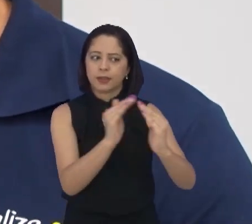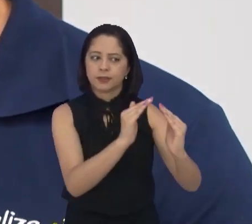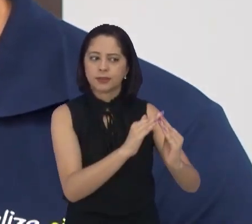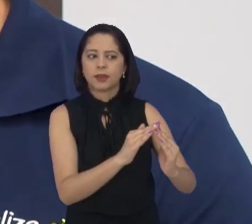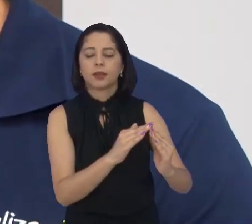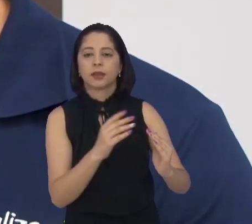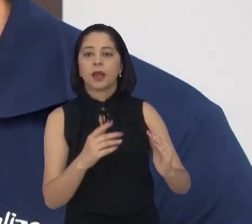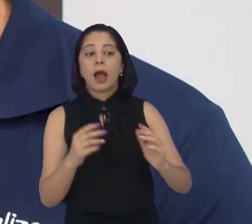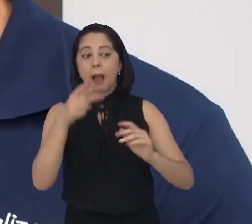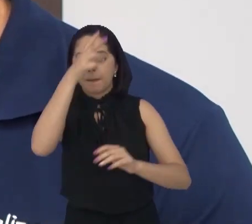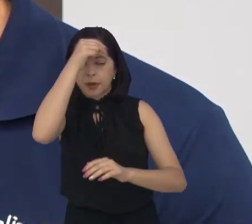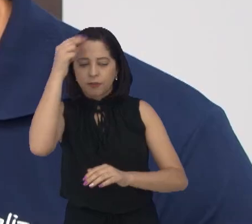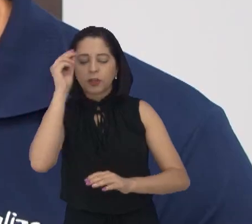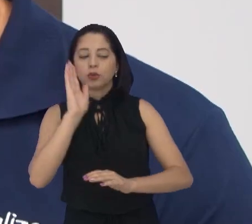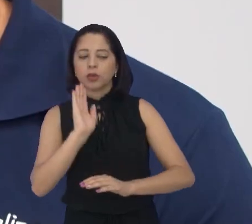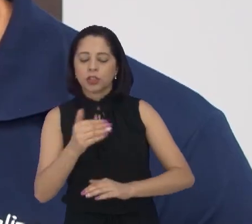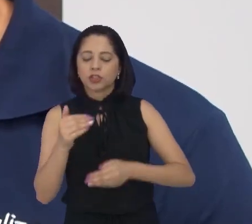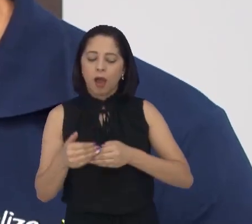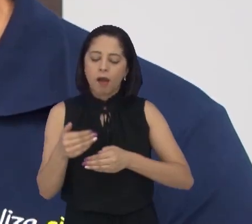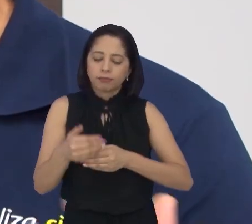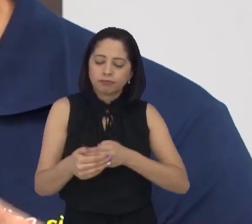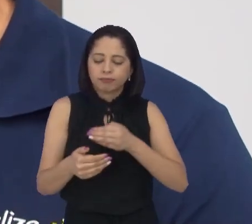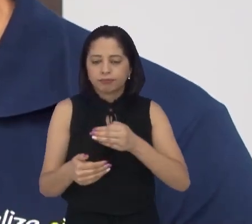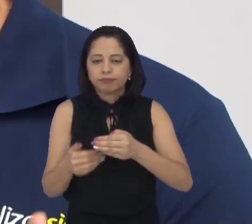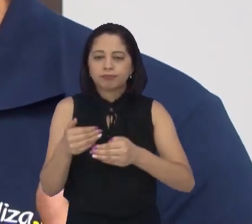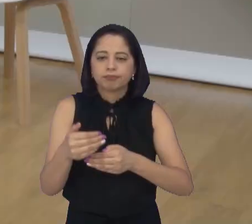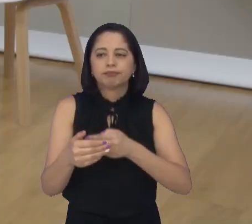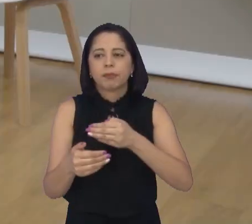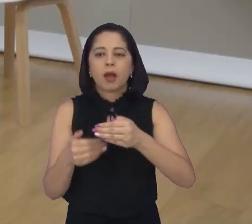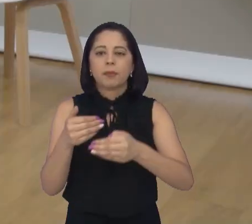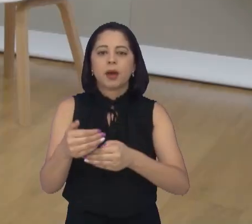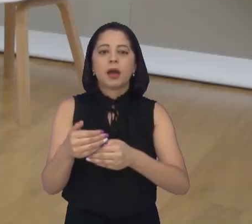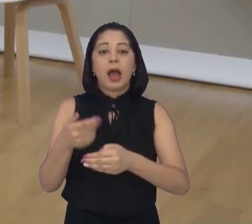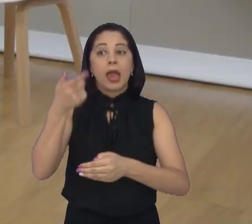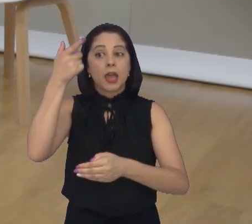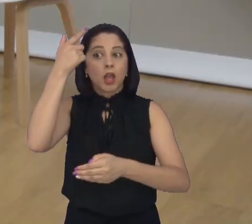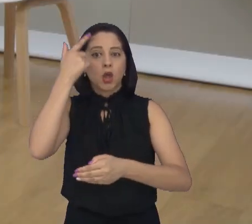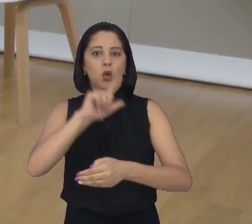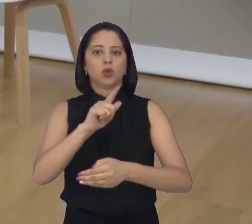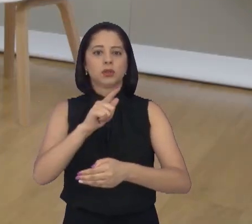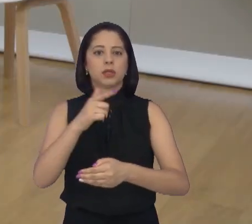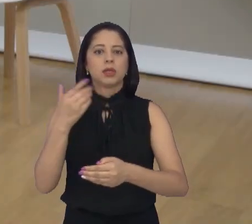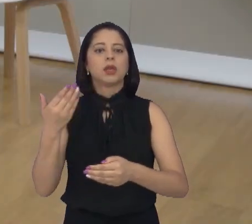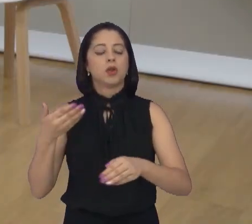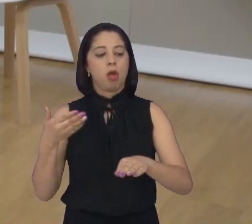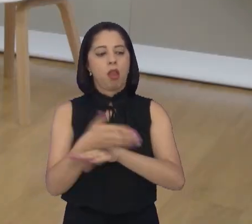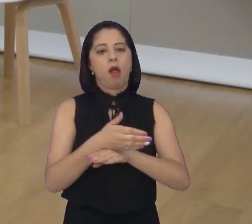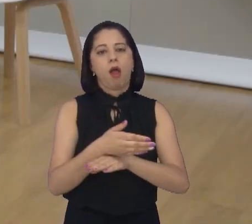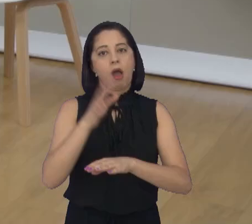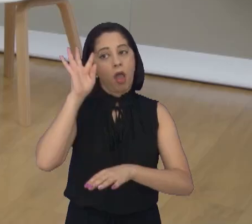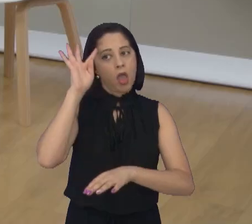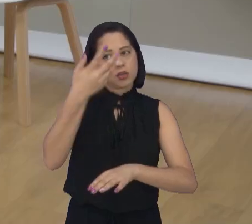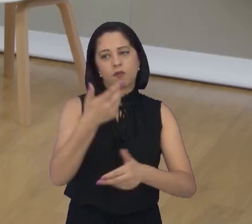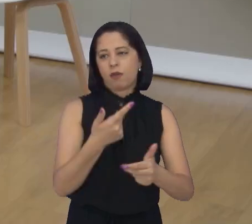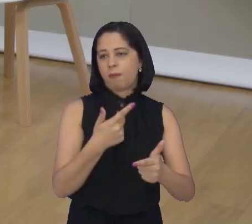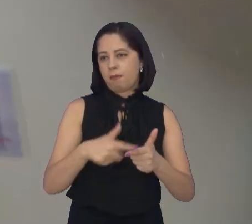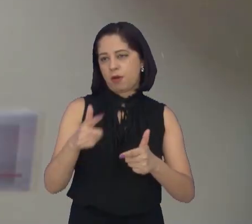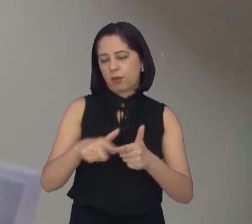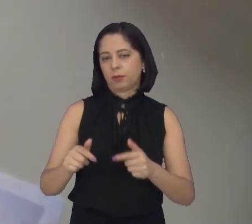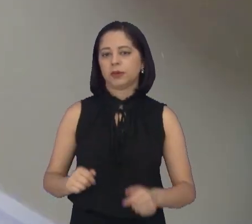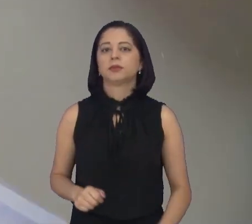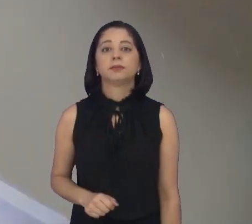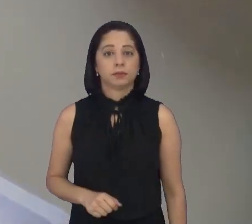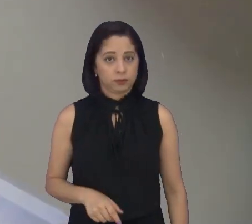os passos que a prefeitura ia adotar até a gente conseguir entrar e resolver esse problema. Fica